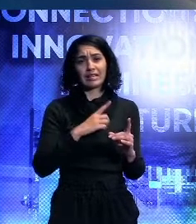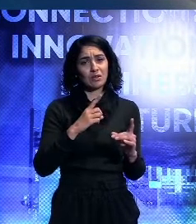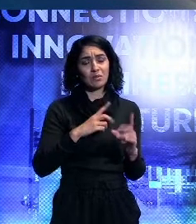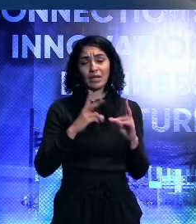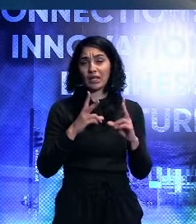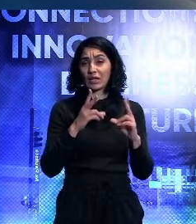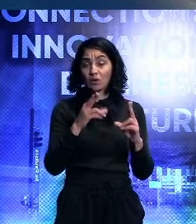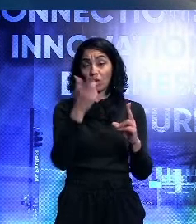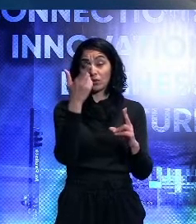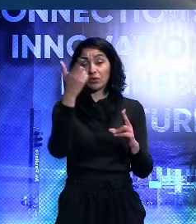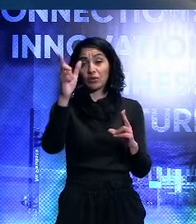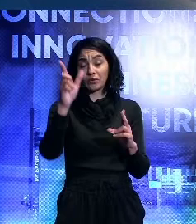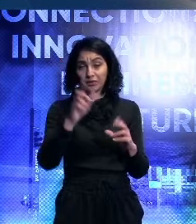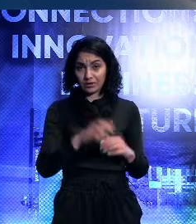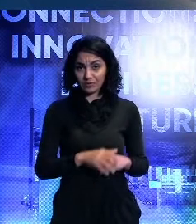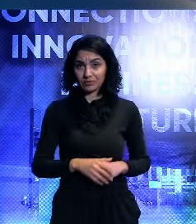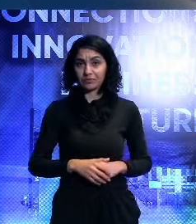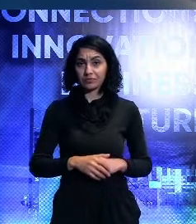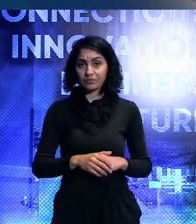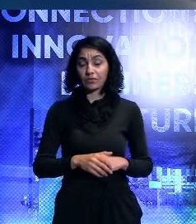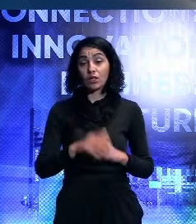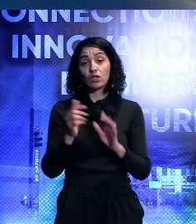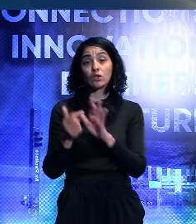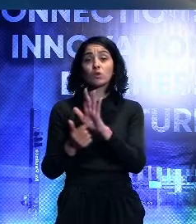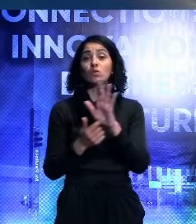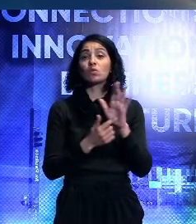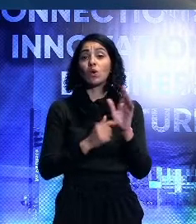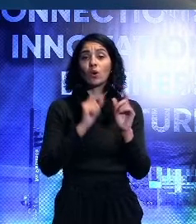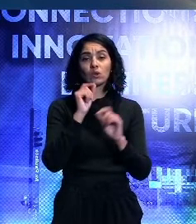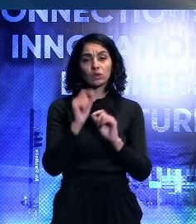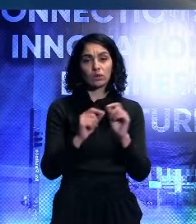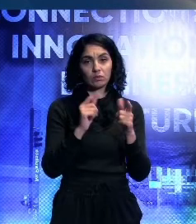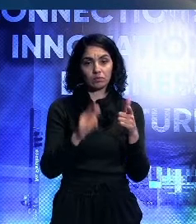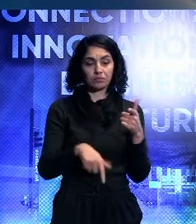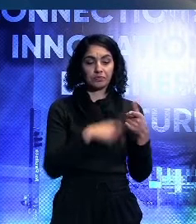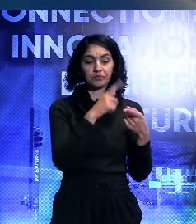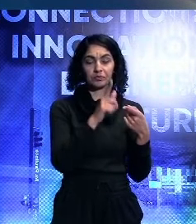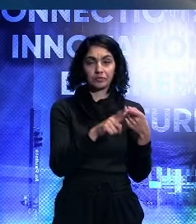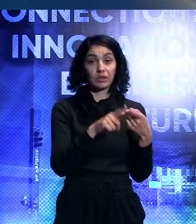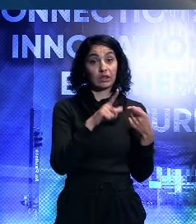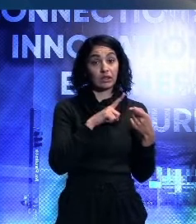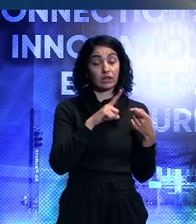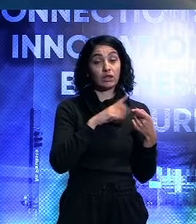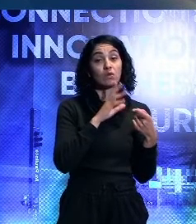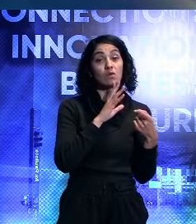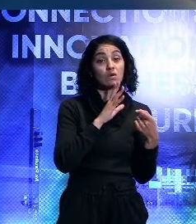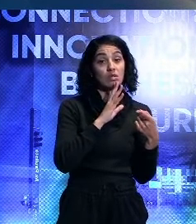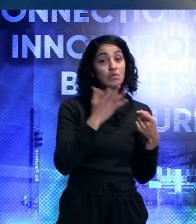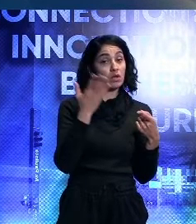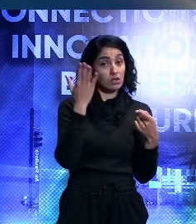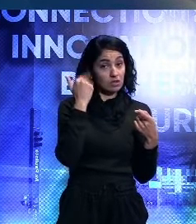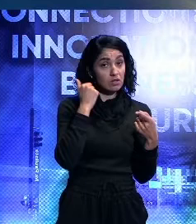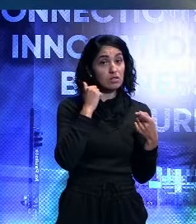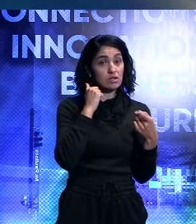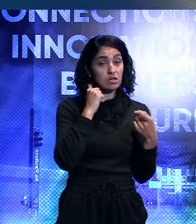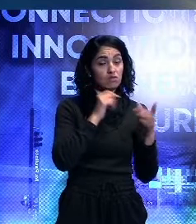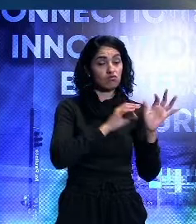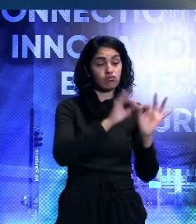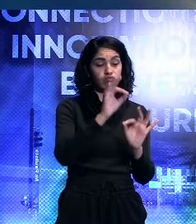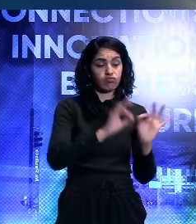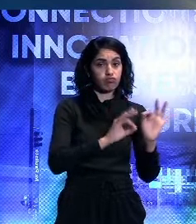em outras AZs. Isso mostra que, 1, eu tenho conhecimento da minha aplicação, porque eu projetei ela para ser